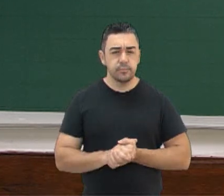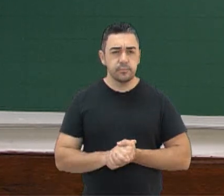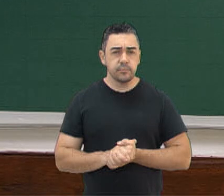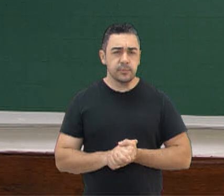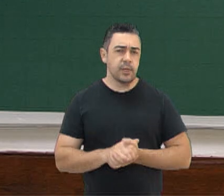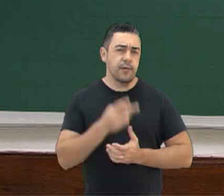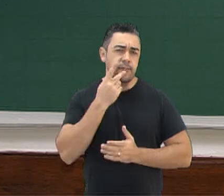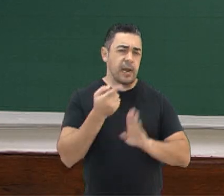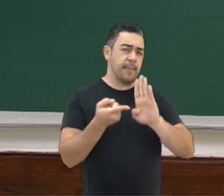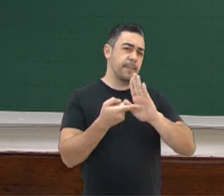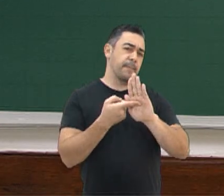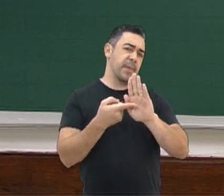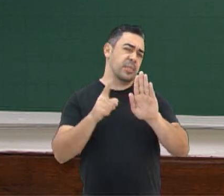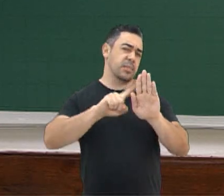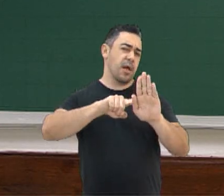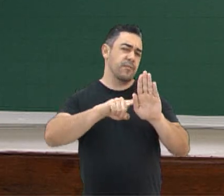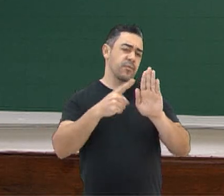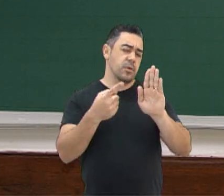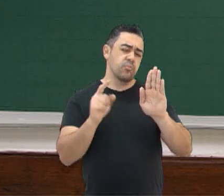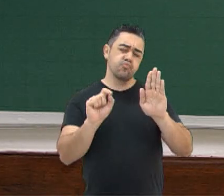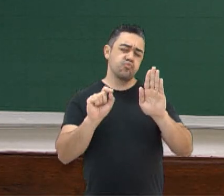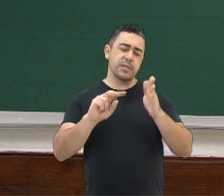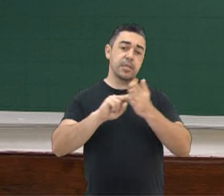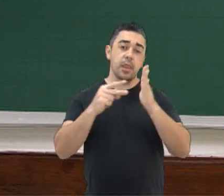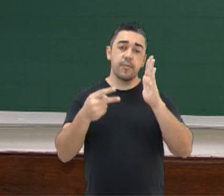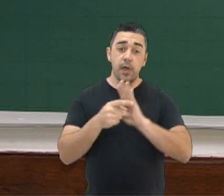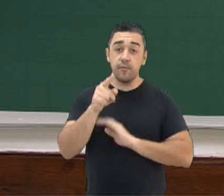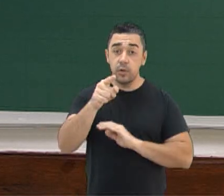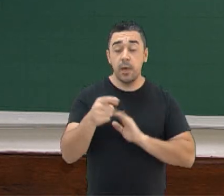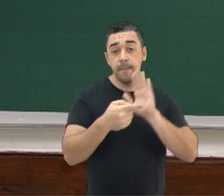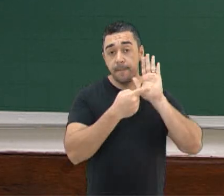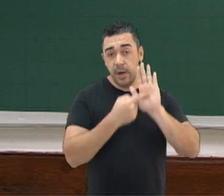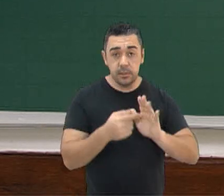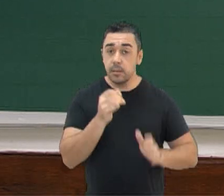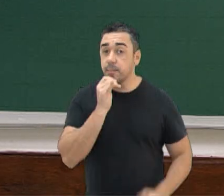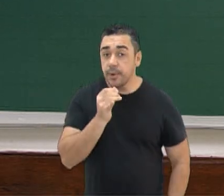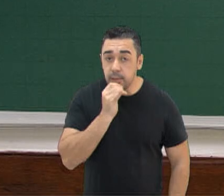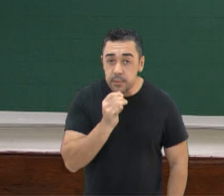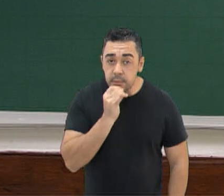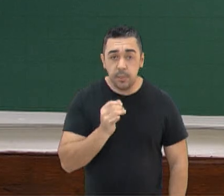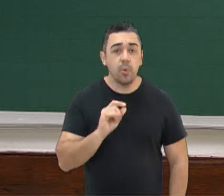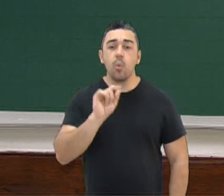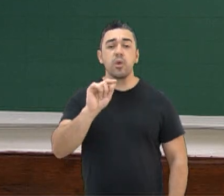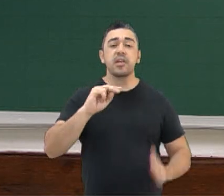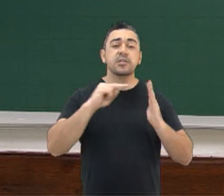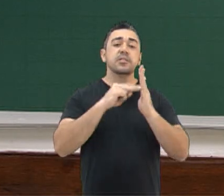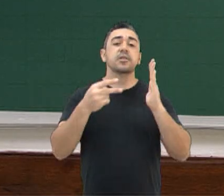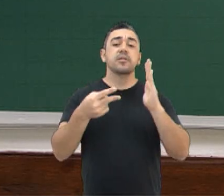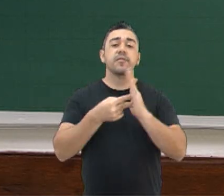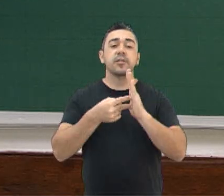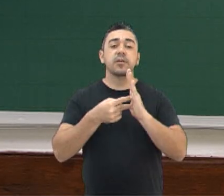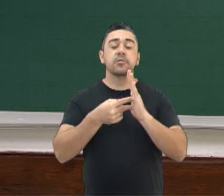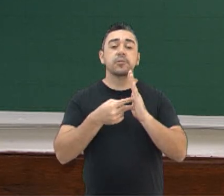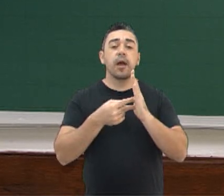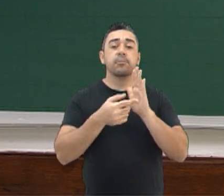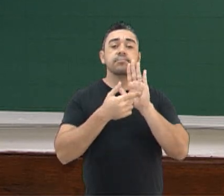diz metaforicamente, ele quer que você apresente, por exemplo, o que significa